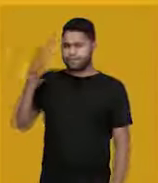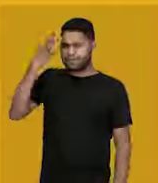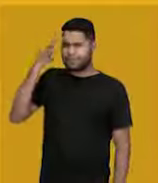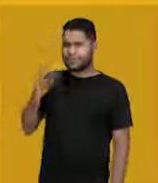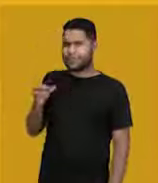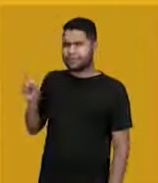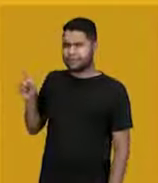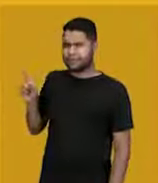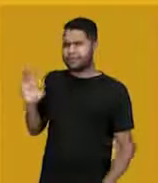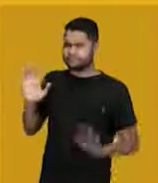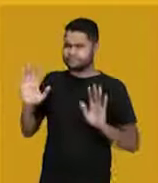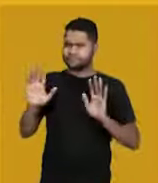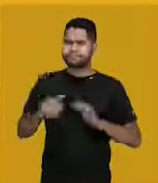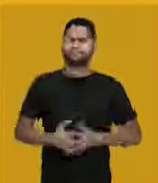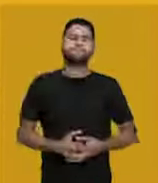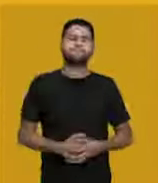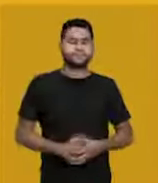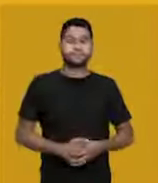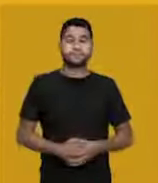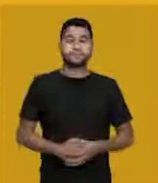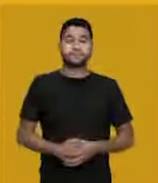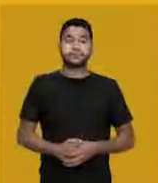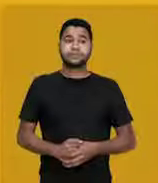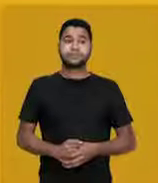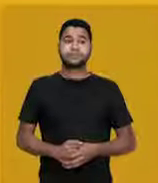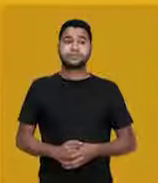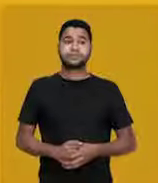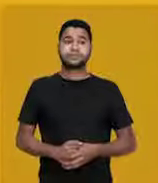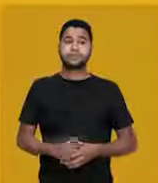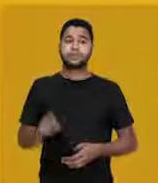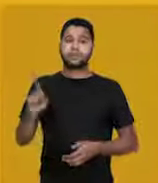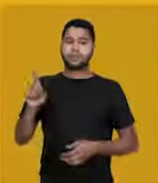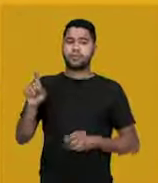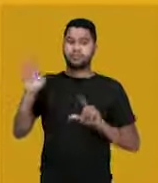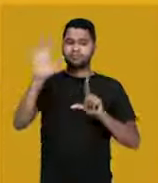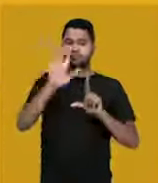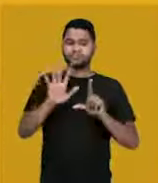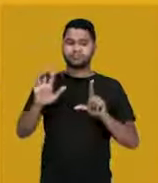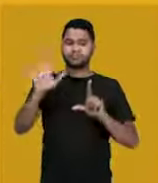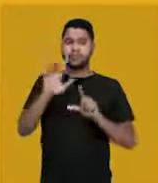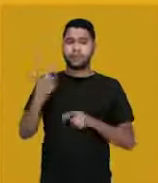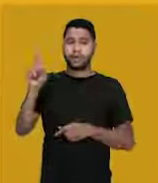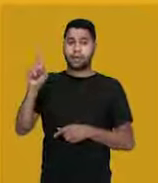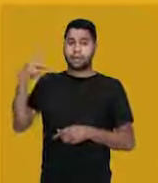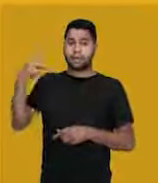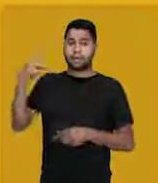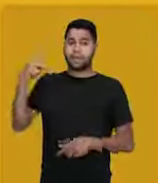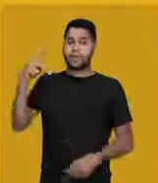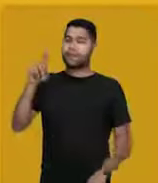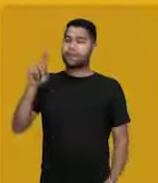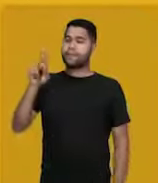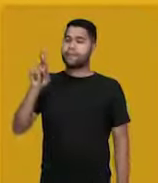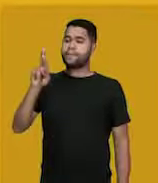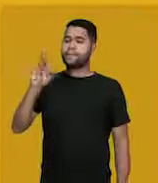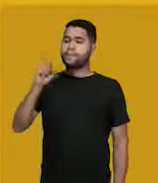esse ciclo. Nós temos aqui um diagrama pressão por